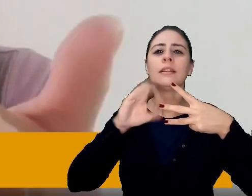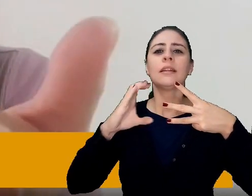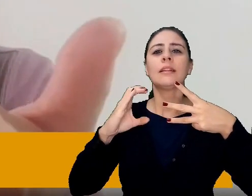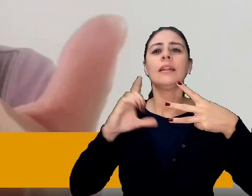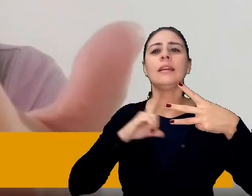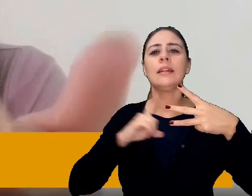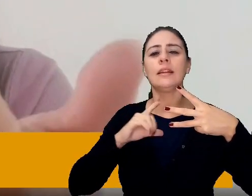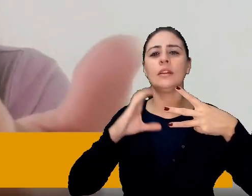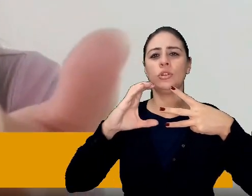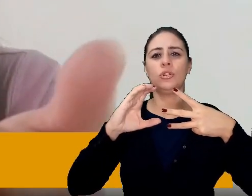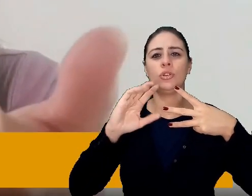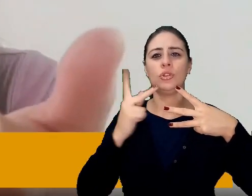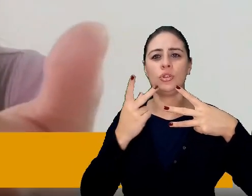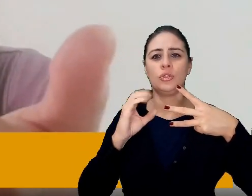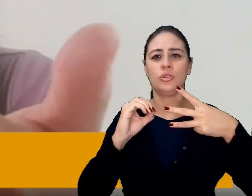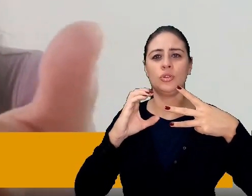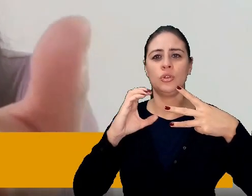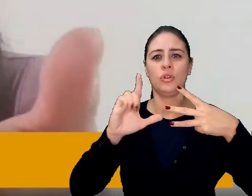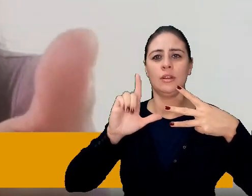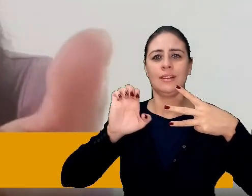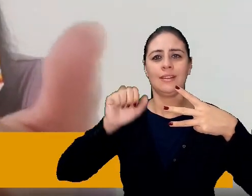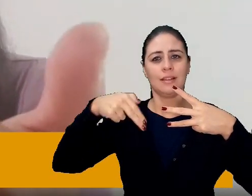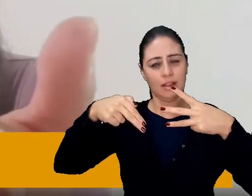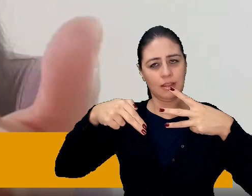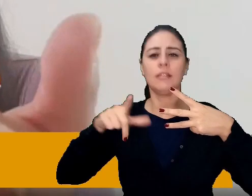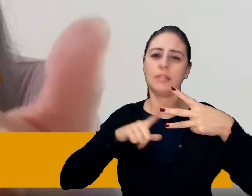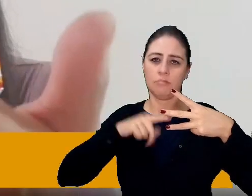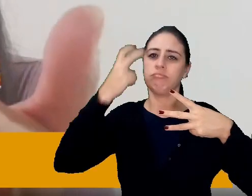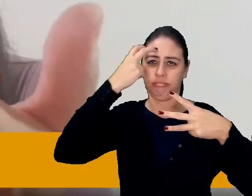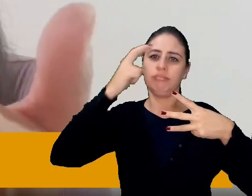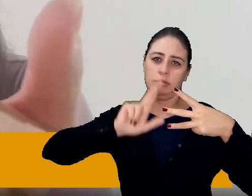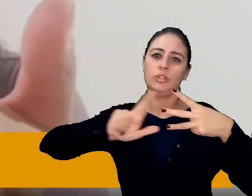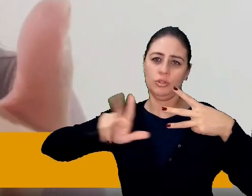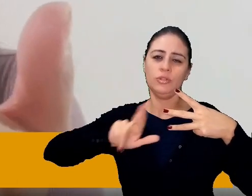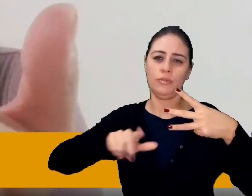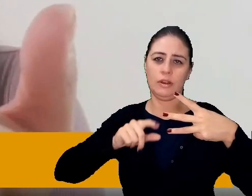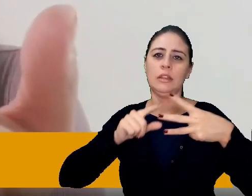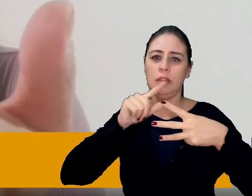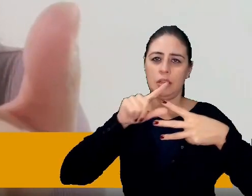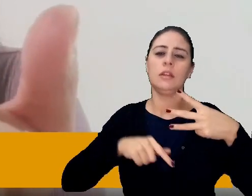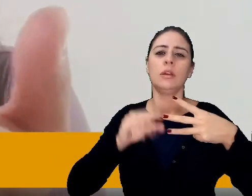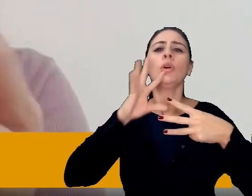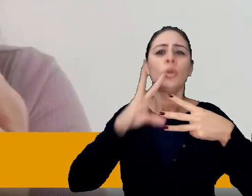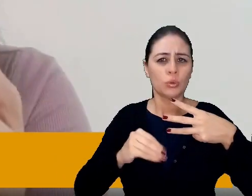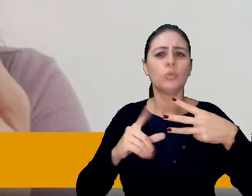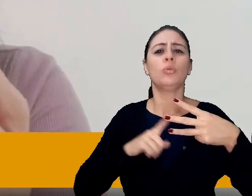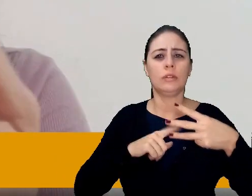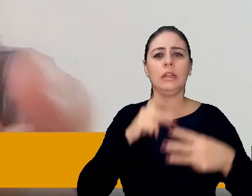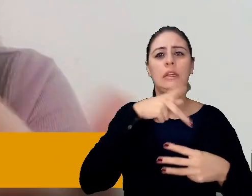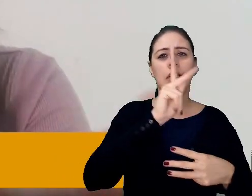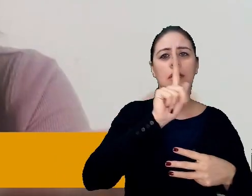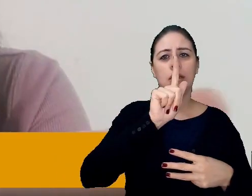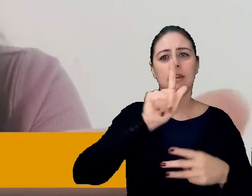Xoclen também, que é uma etnia mais diferente, mas em todos esses estados tem caingangue e guarani. Como eu falei, o caingangue já